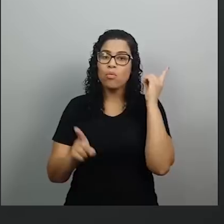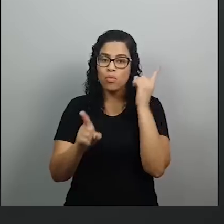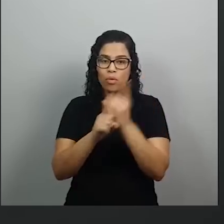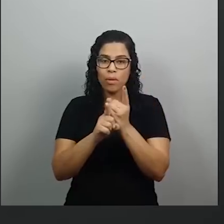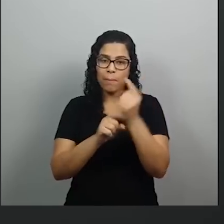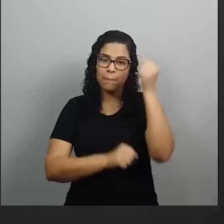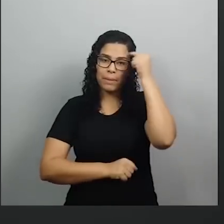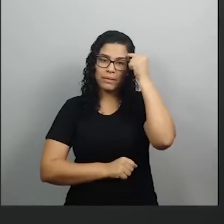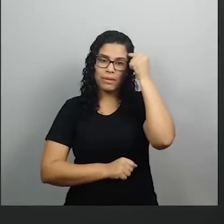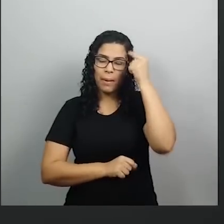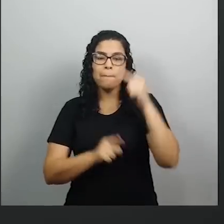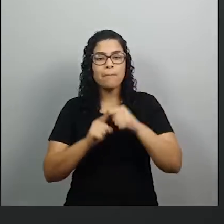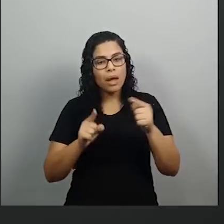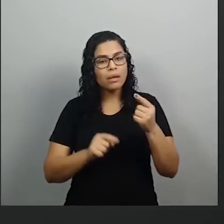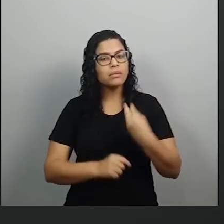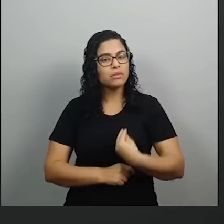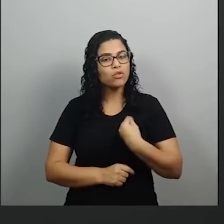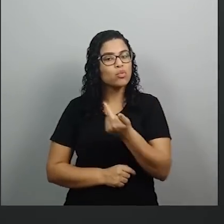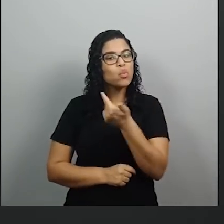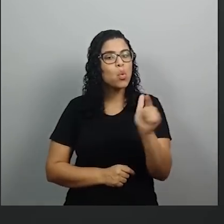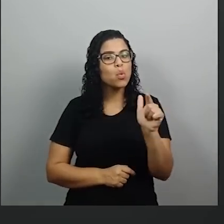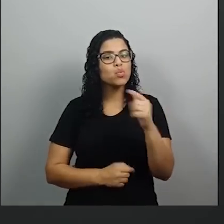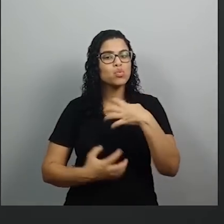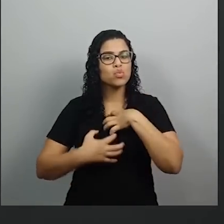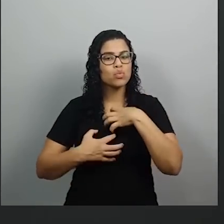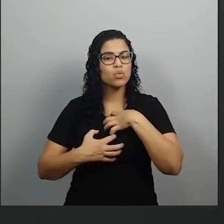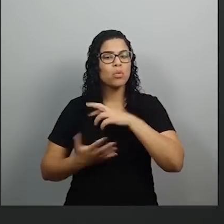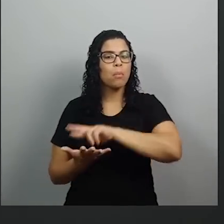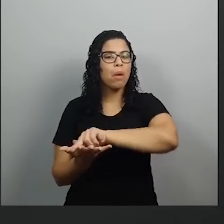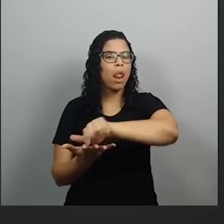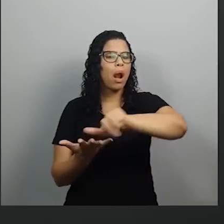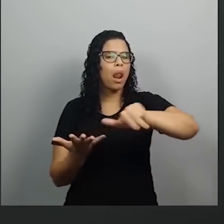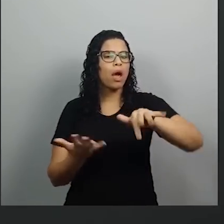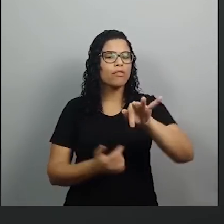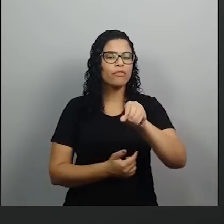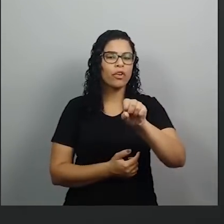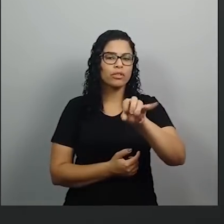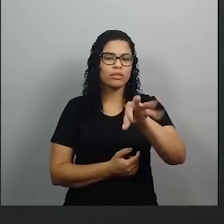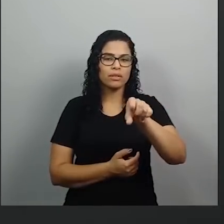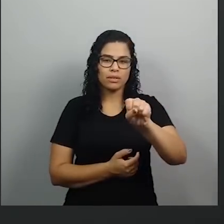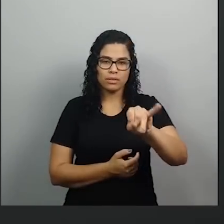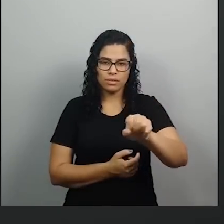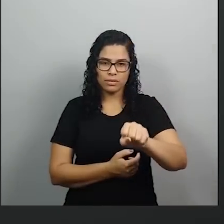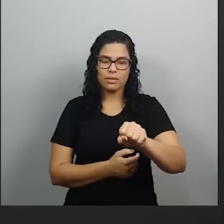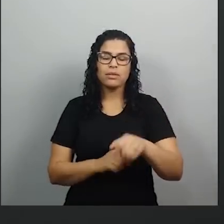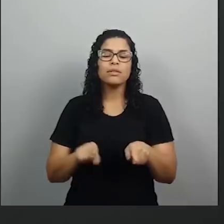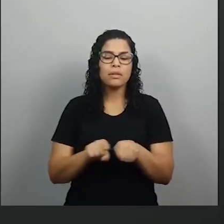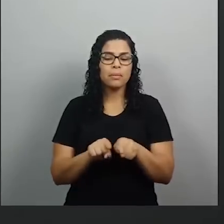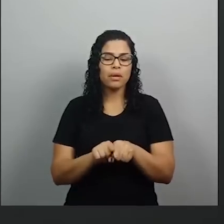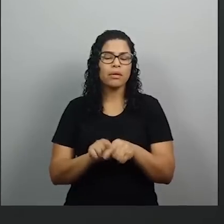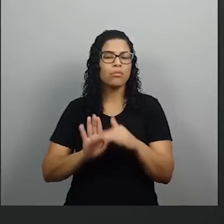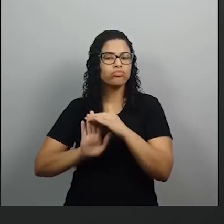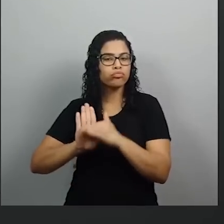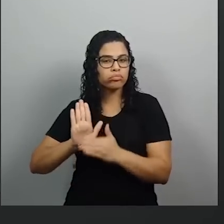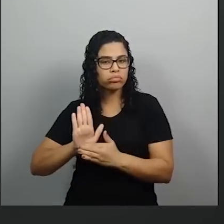você pensar. Porém, tem outros tipos de fósseis. Tem aí processos de fossilização e eu listo aqui para